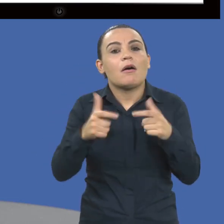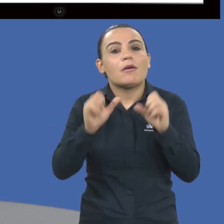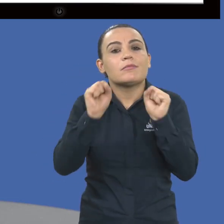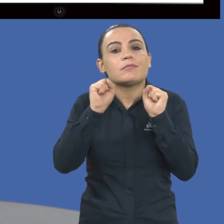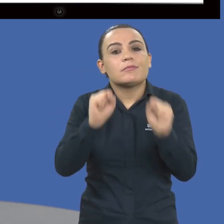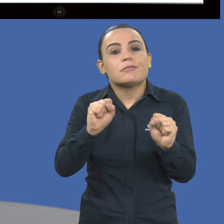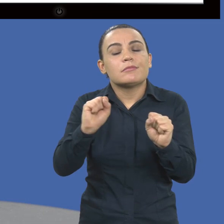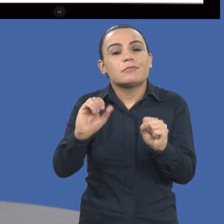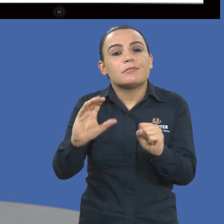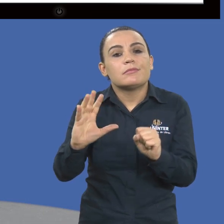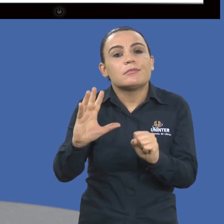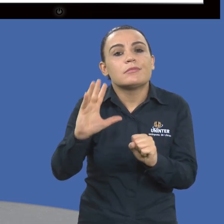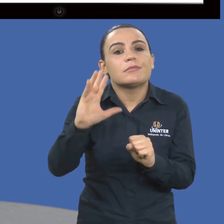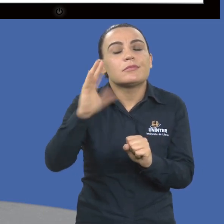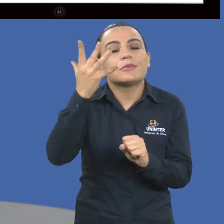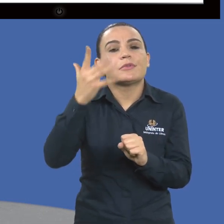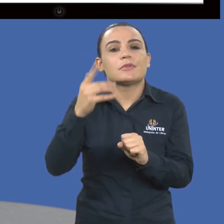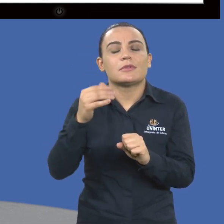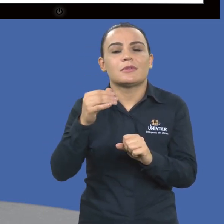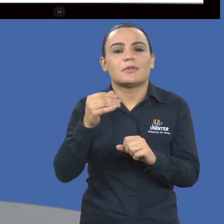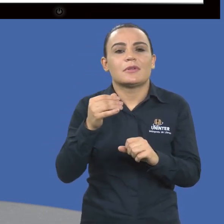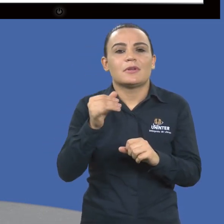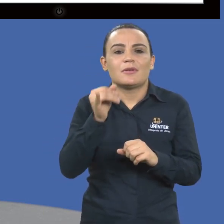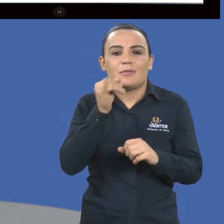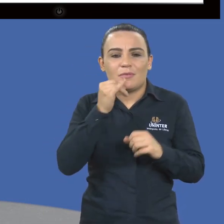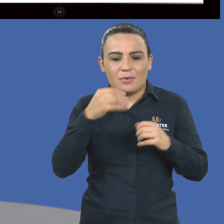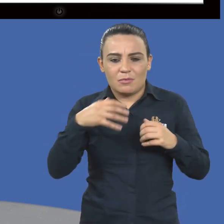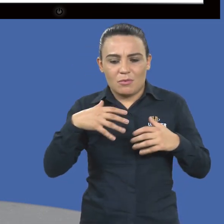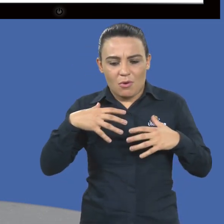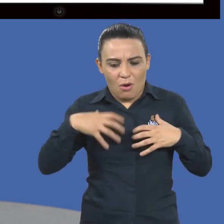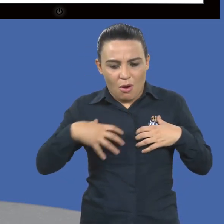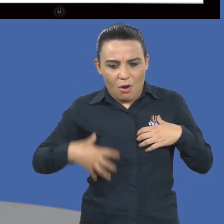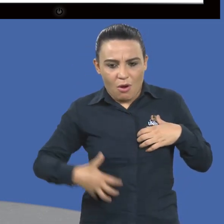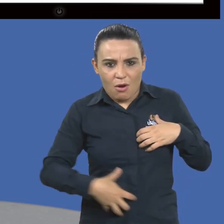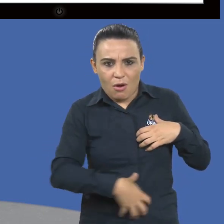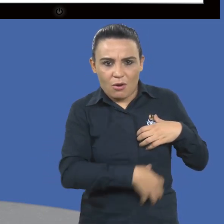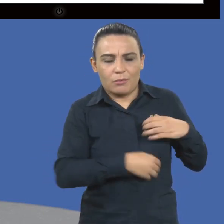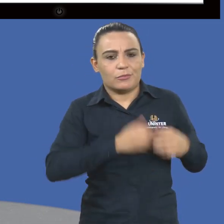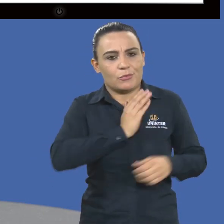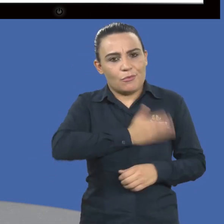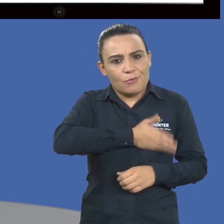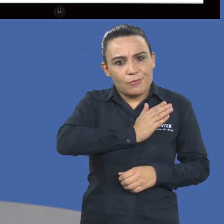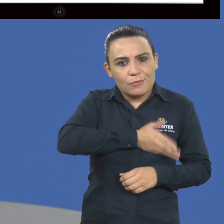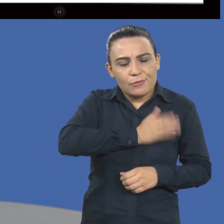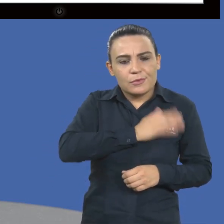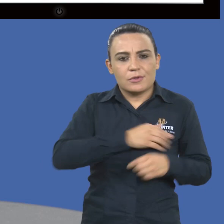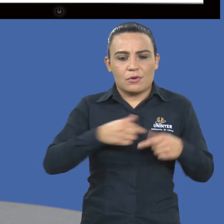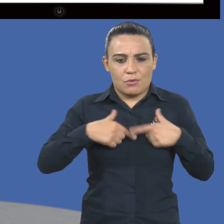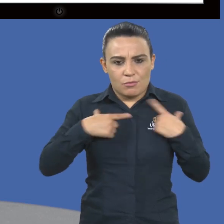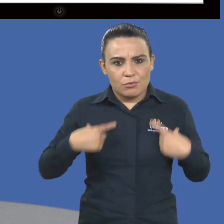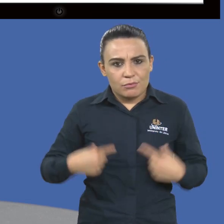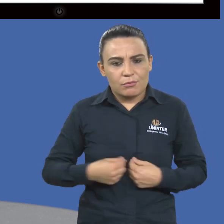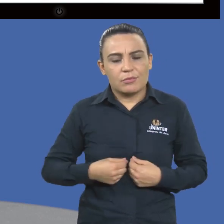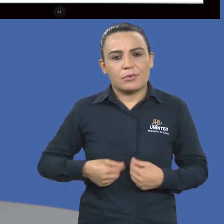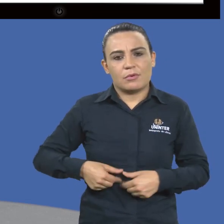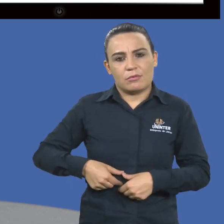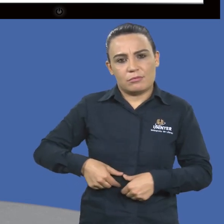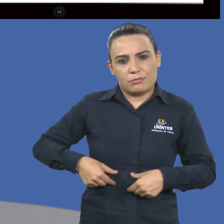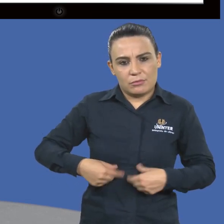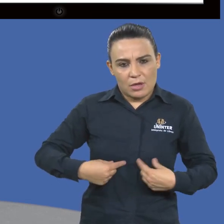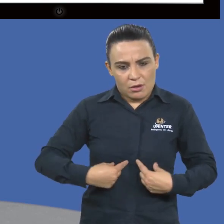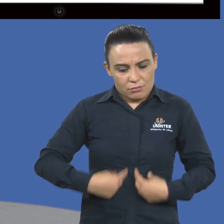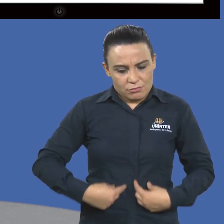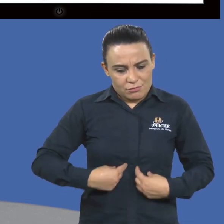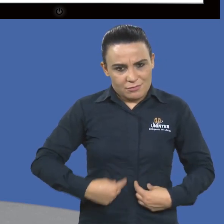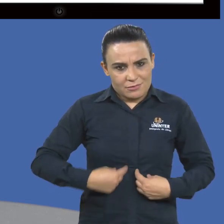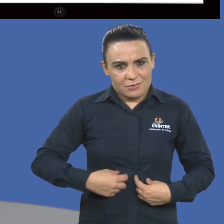mostra aonde pode acontecer alguma malformação na criança, seja de coração, seja